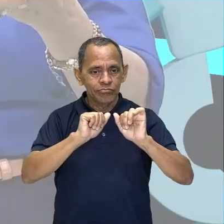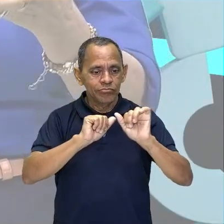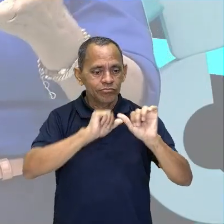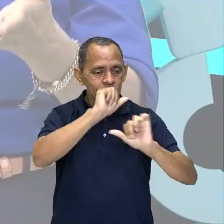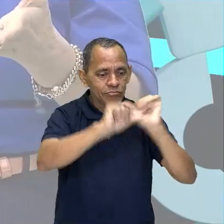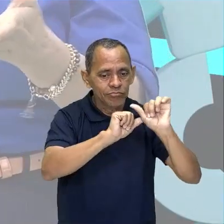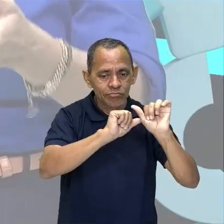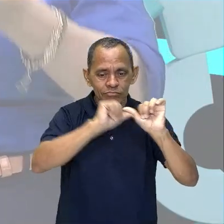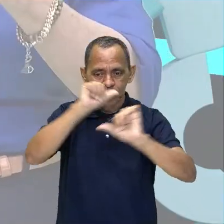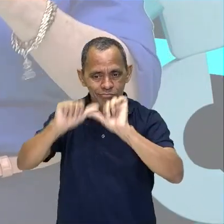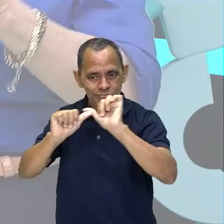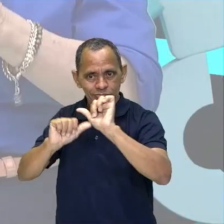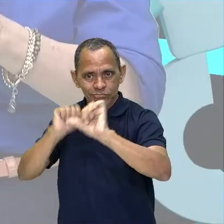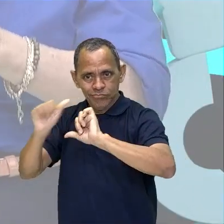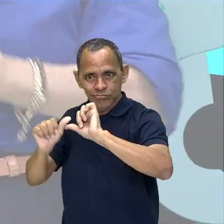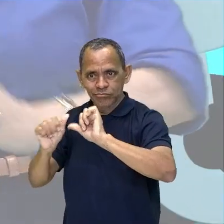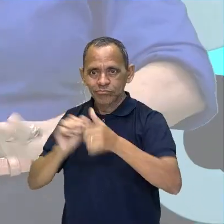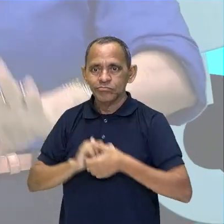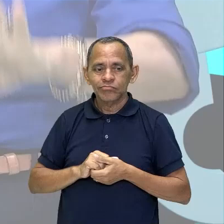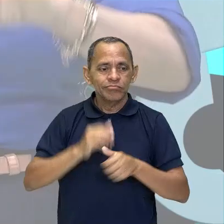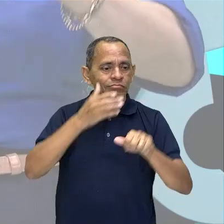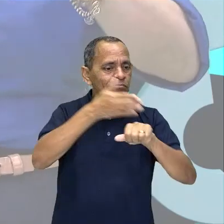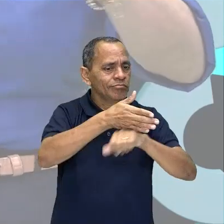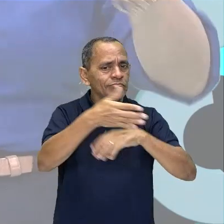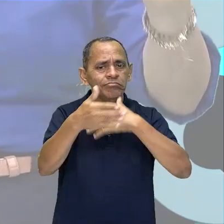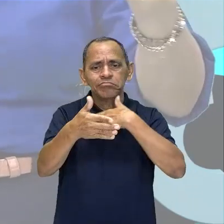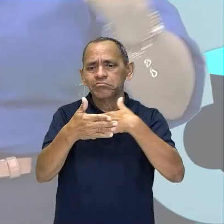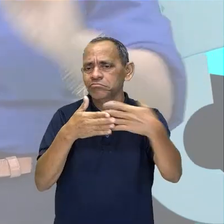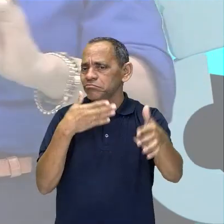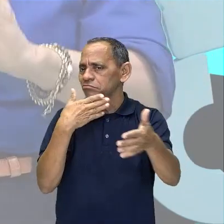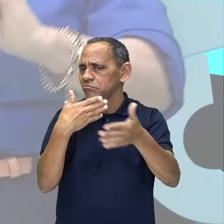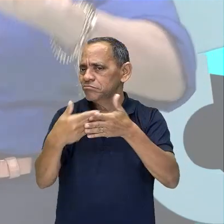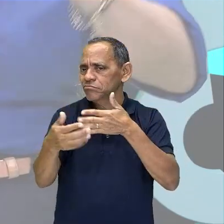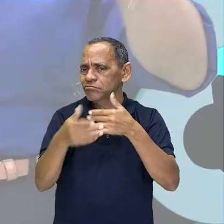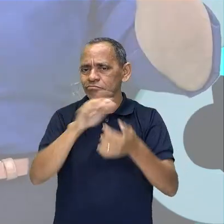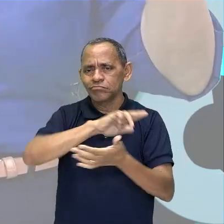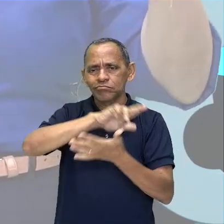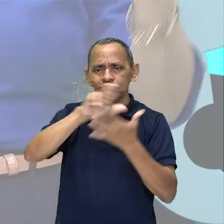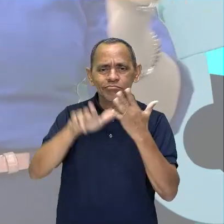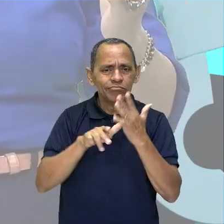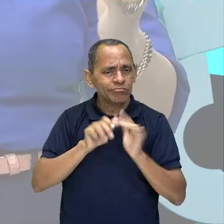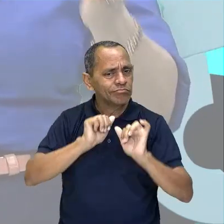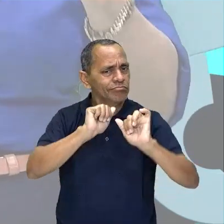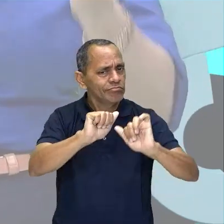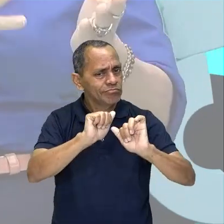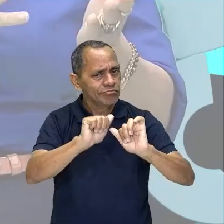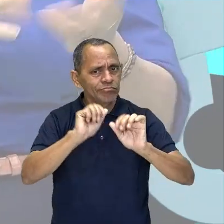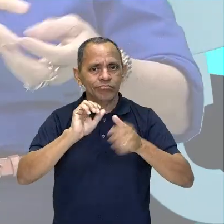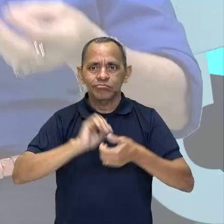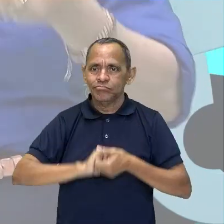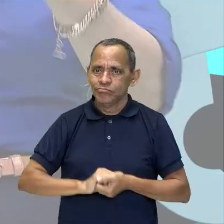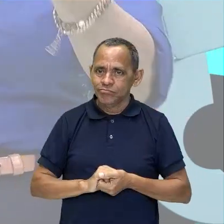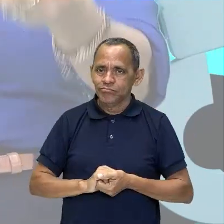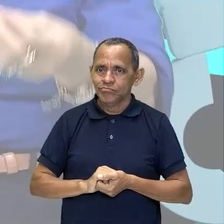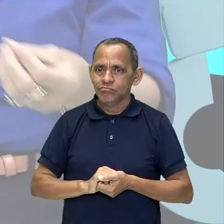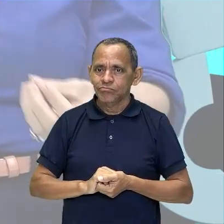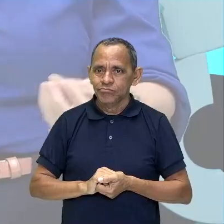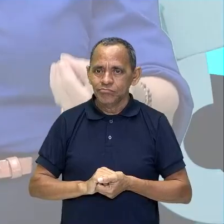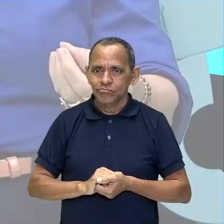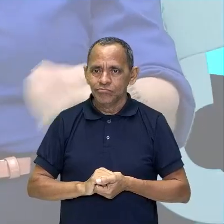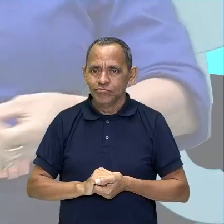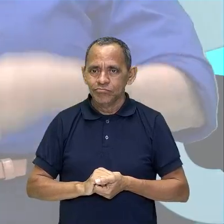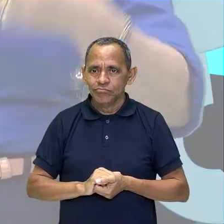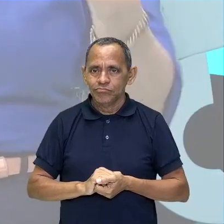ao usuário acessar essas múltiplas, essas diferentes partes